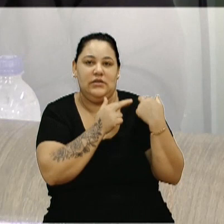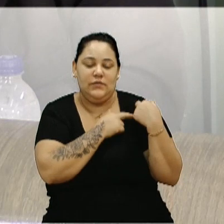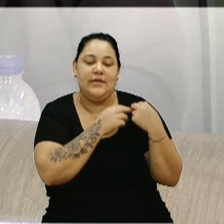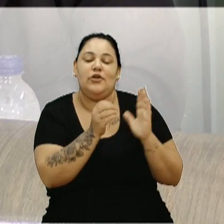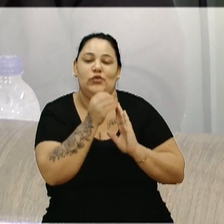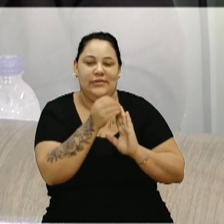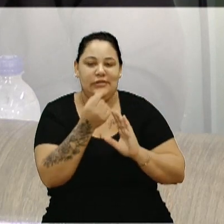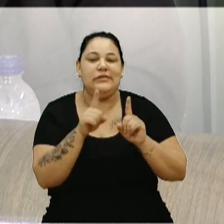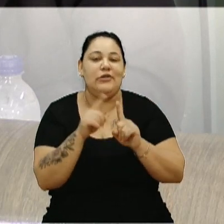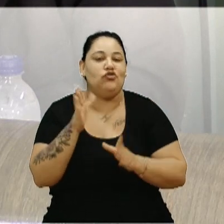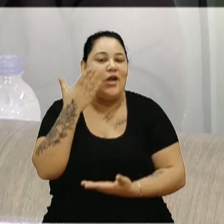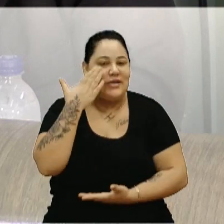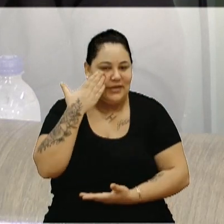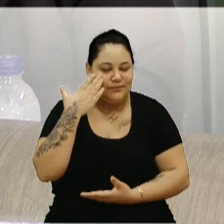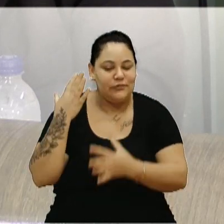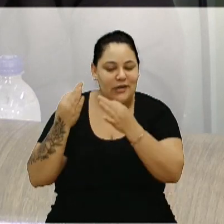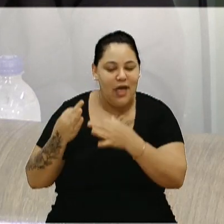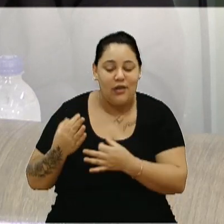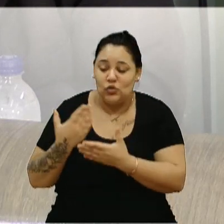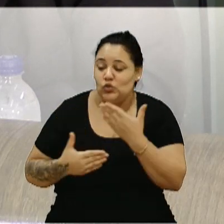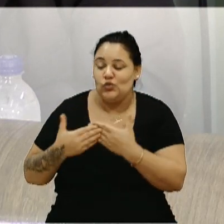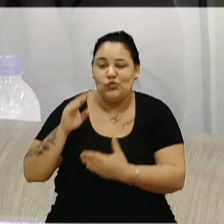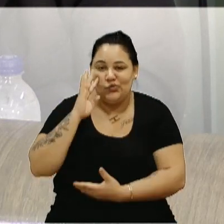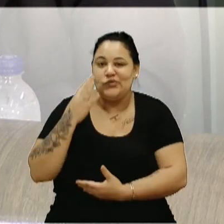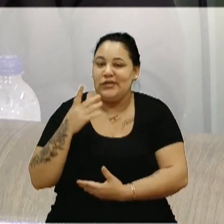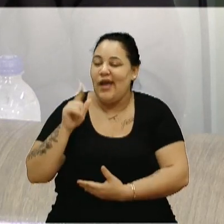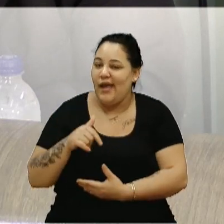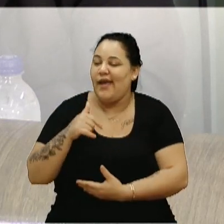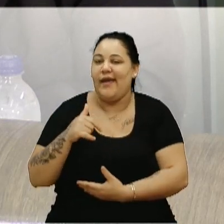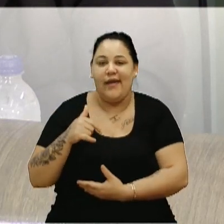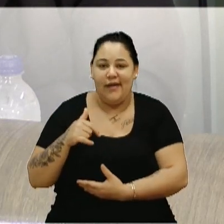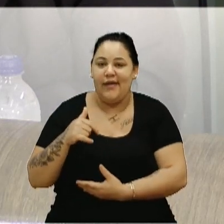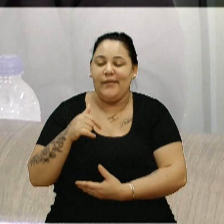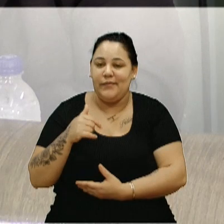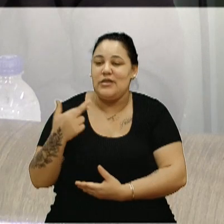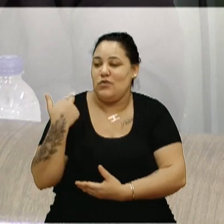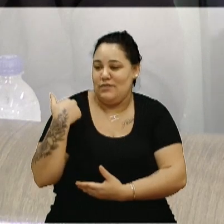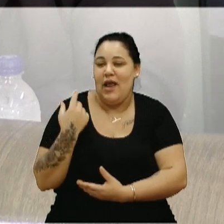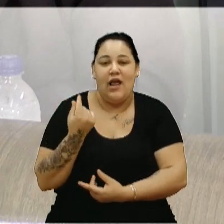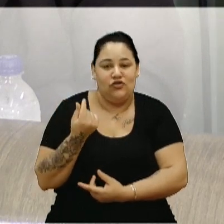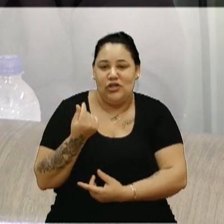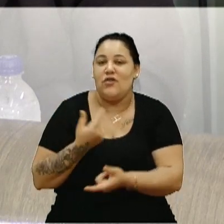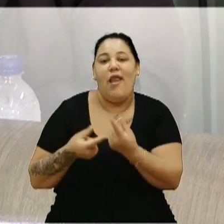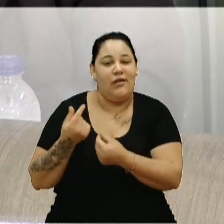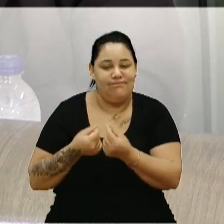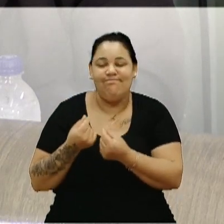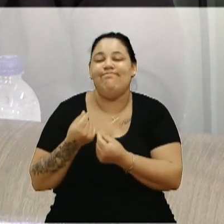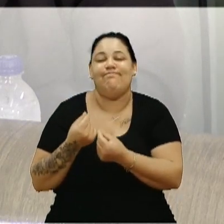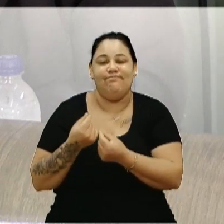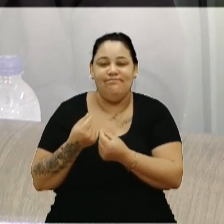orçamento. Tudo é consequência do orçamento, é consequência do dinheiro, e nós, evidentemente, não precisa dizer